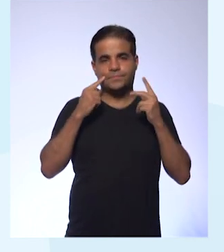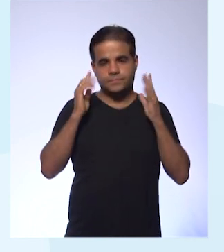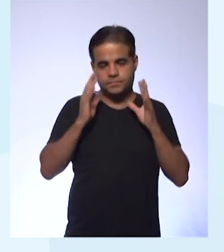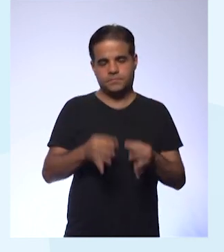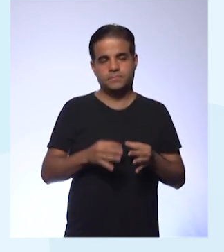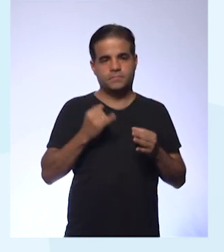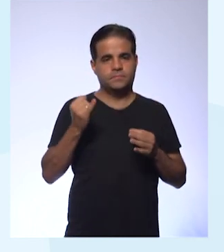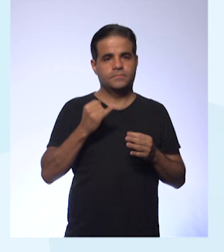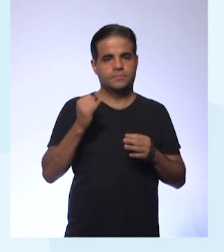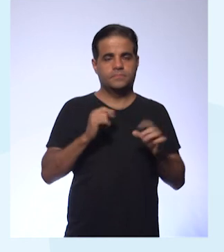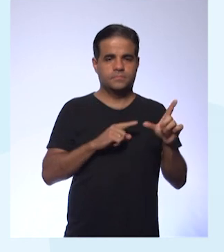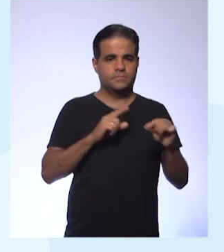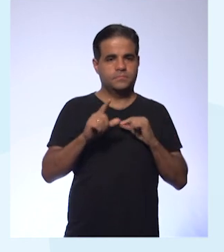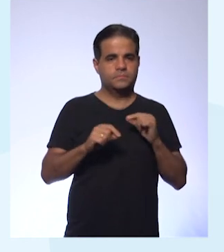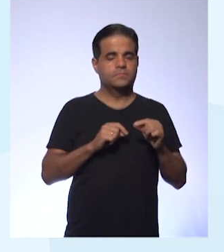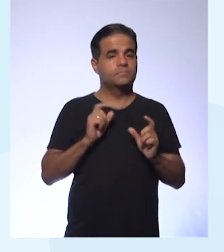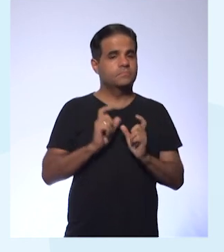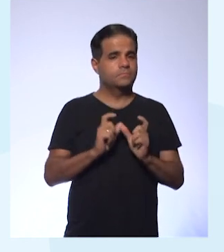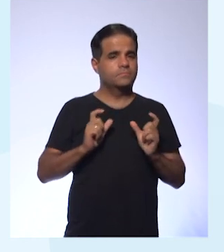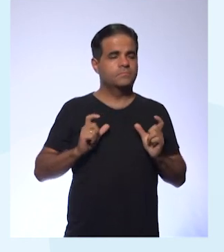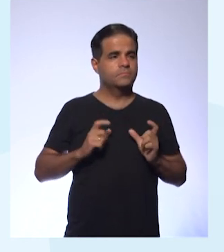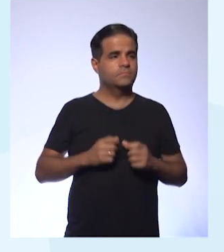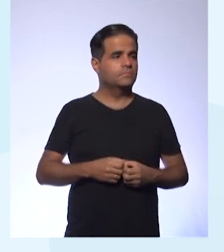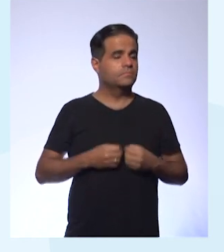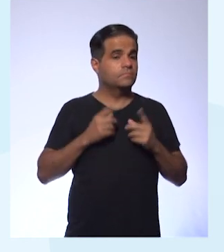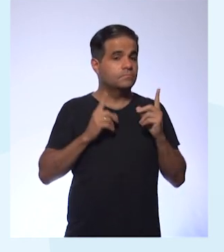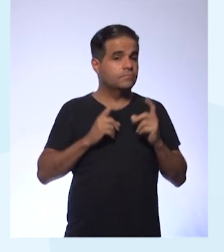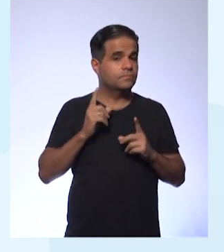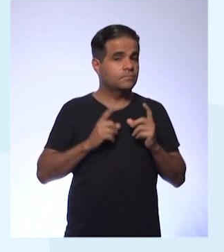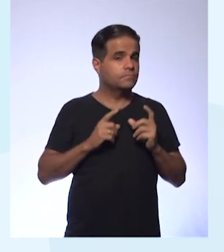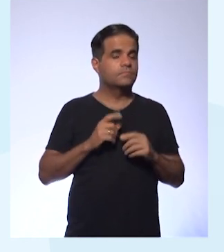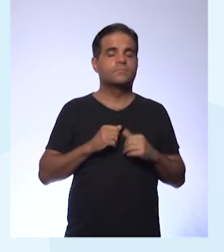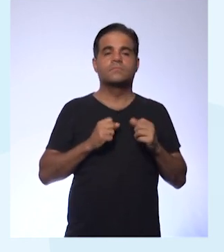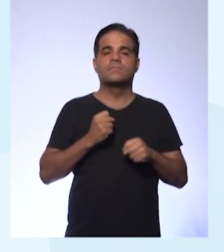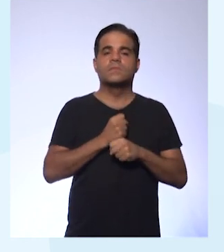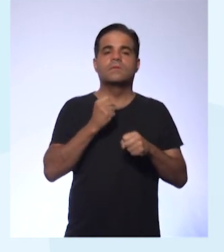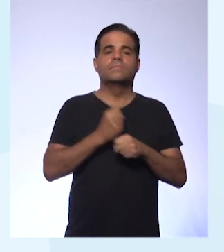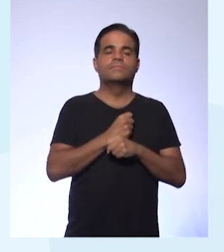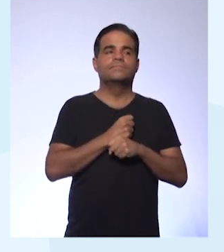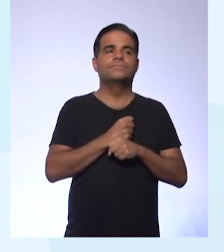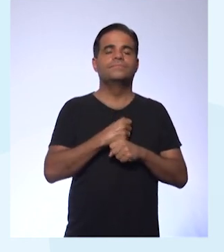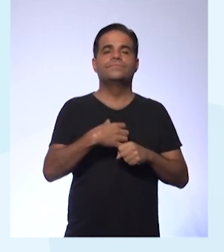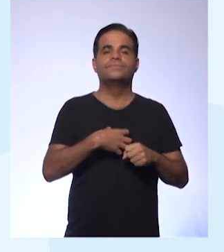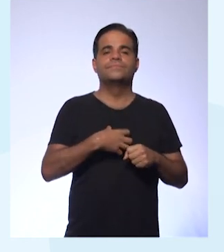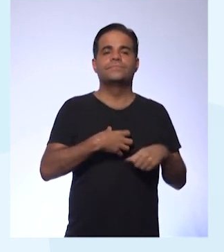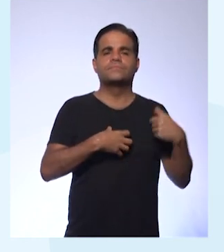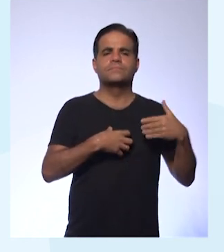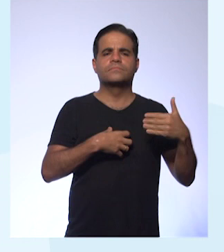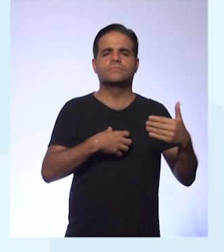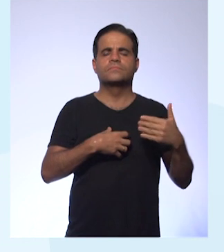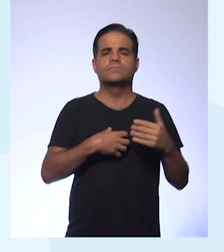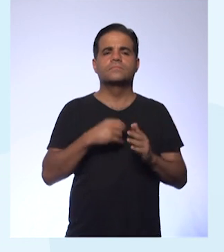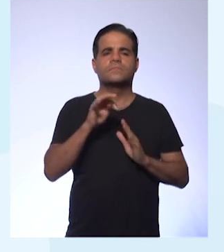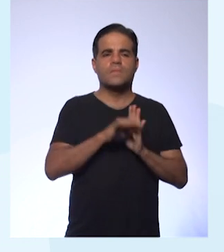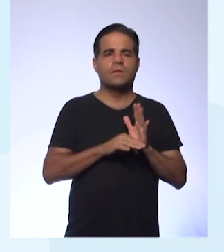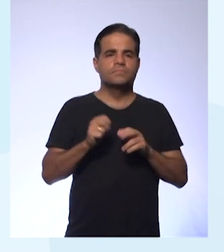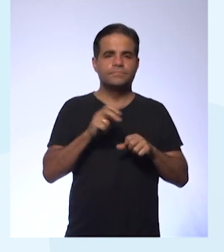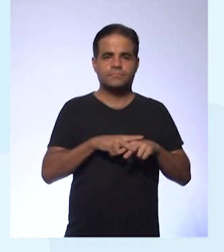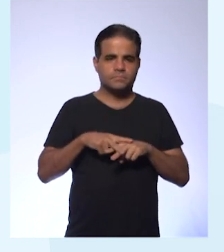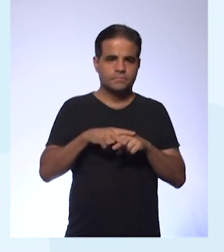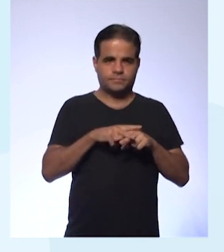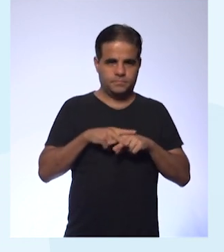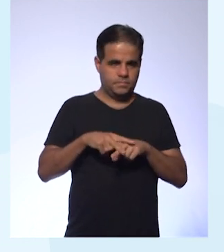a importância da escolha de palavras, expressões e pontuações na construção do sentido do texto e revisar